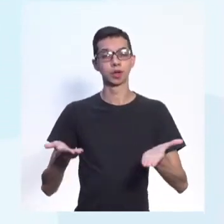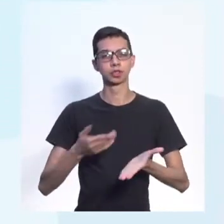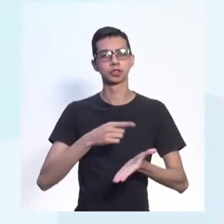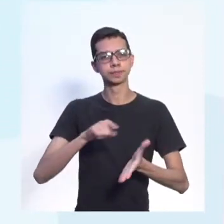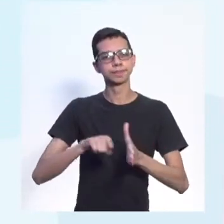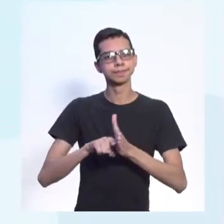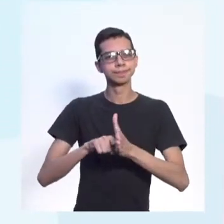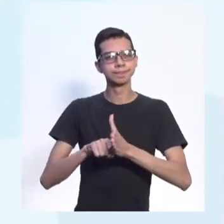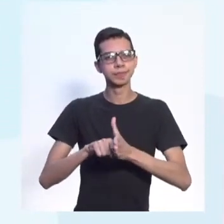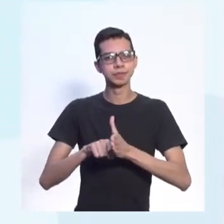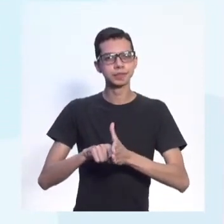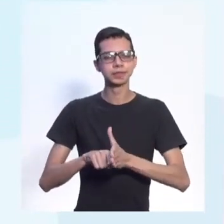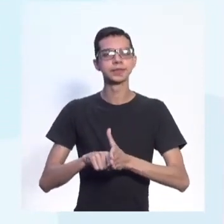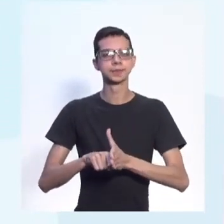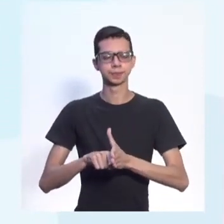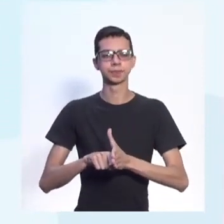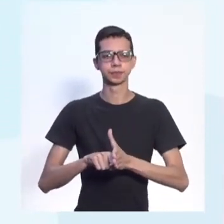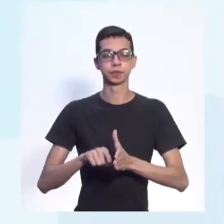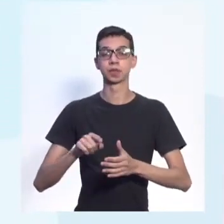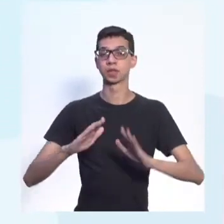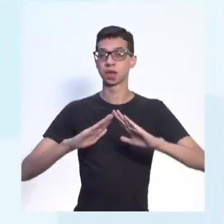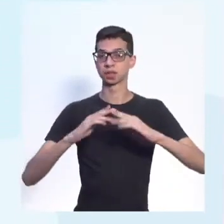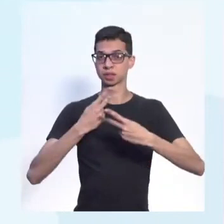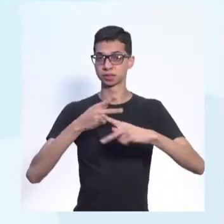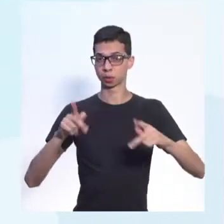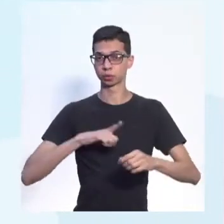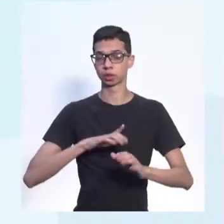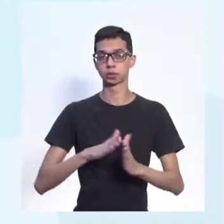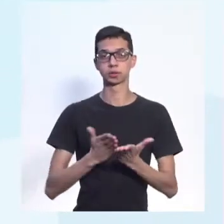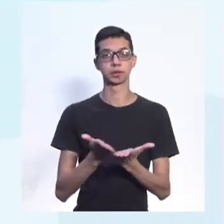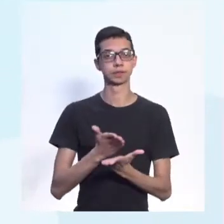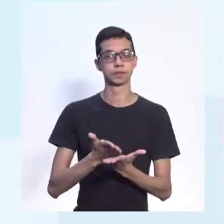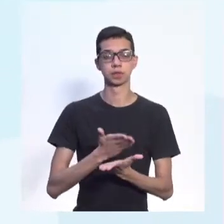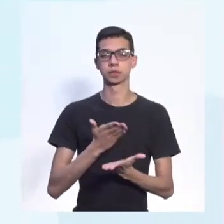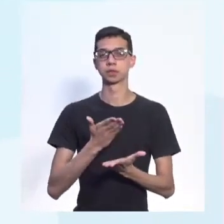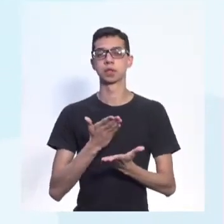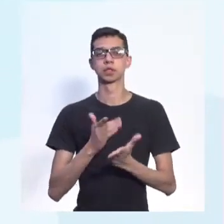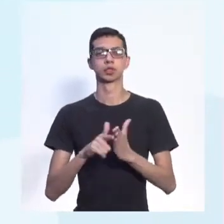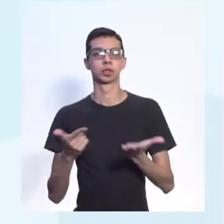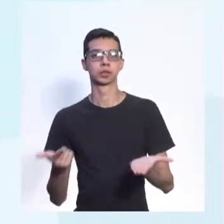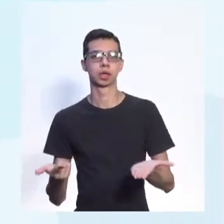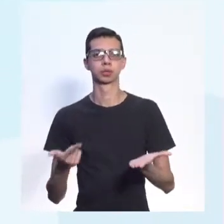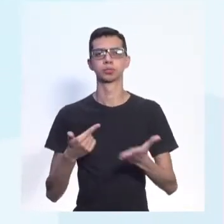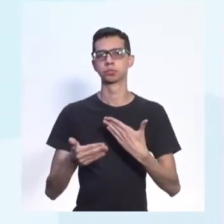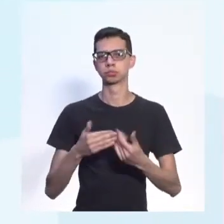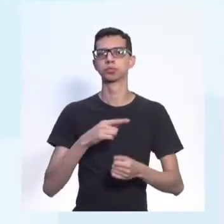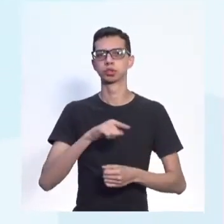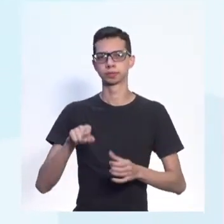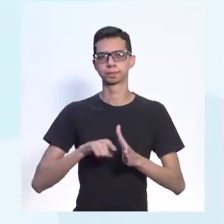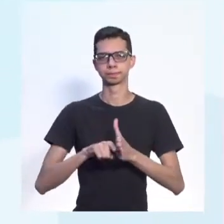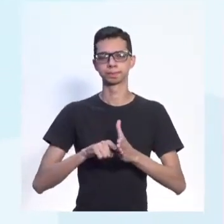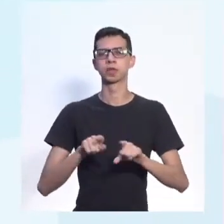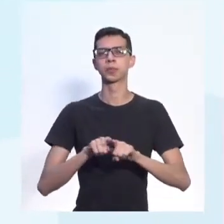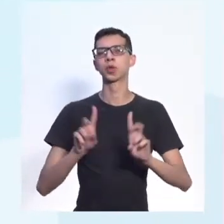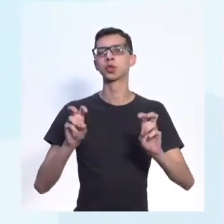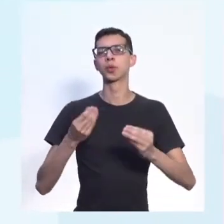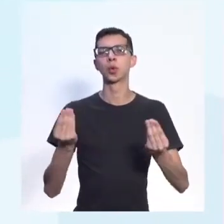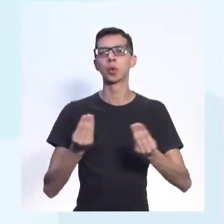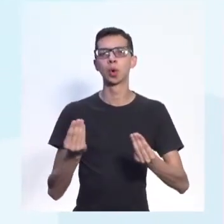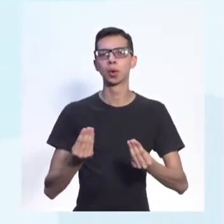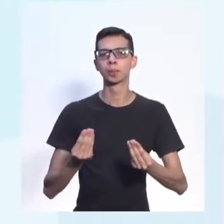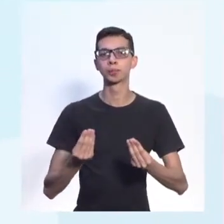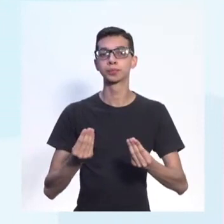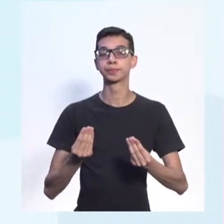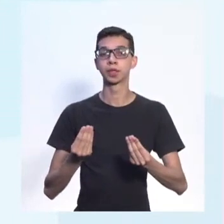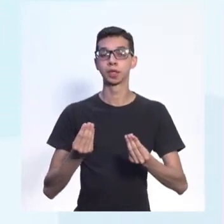realizar uma pesquisa no que vocês tiverem em casa, revista, jornal, livro, tá? E acerca de como que funciona a produção de